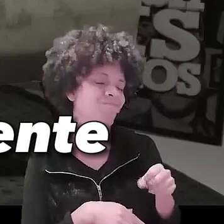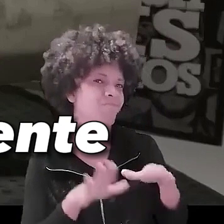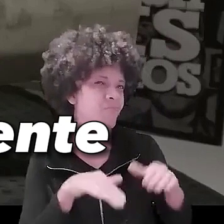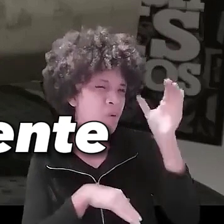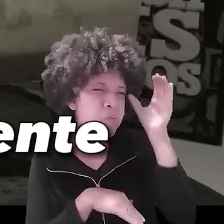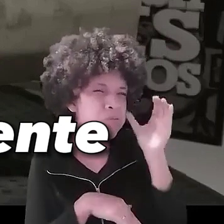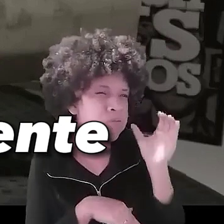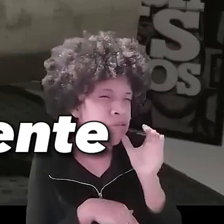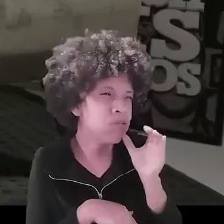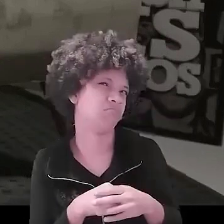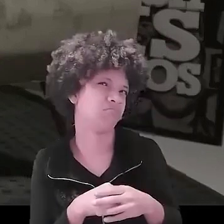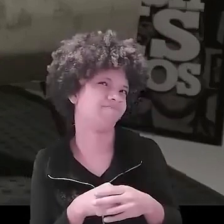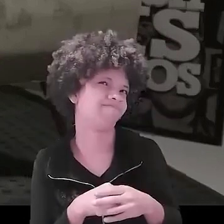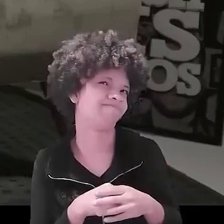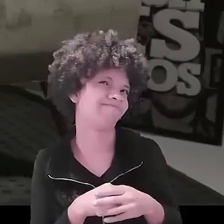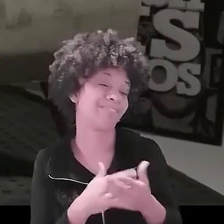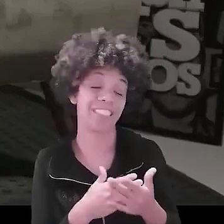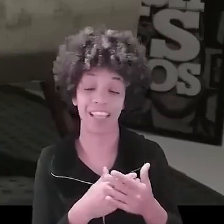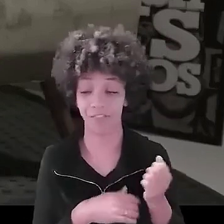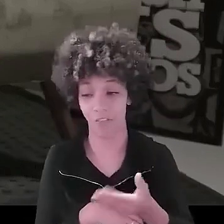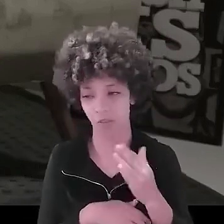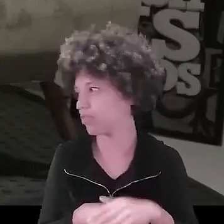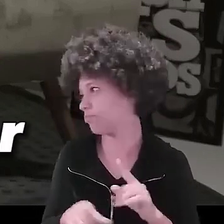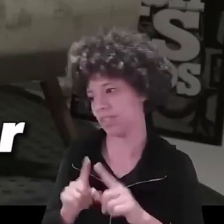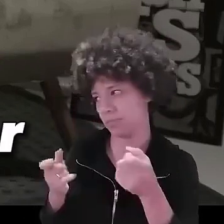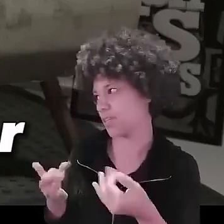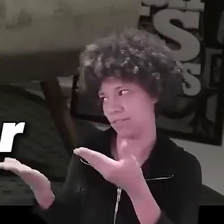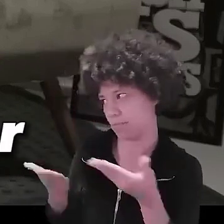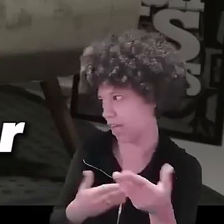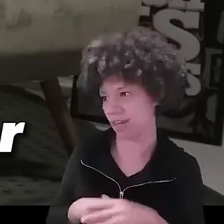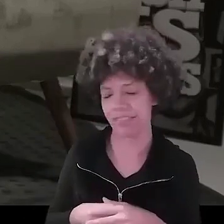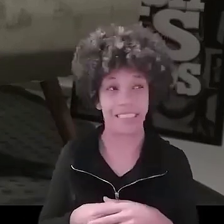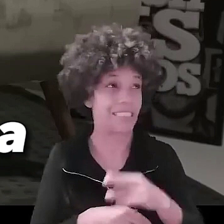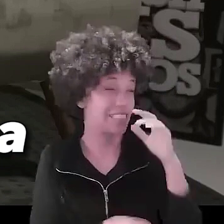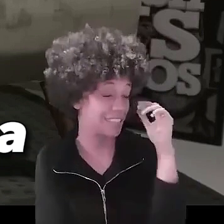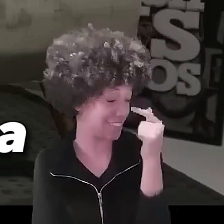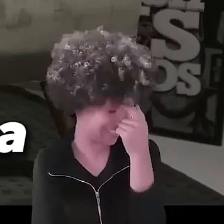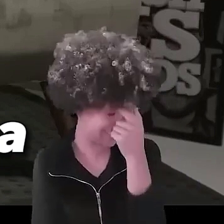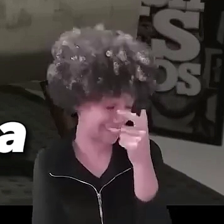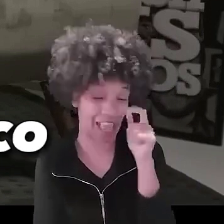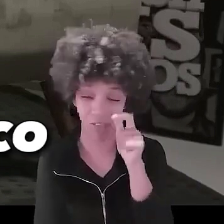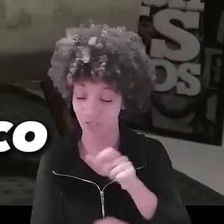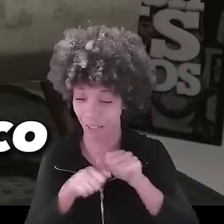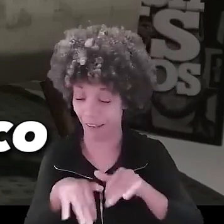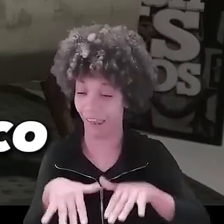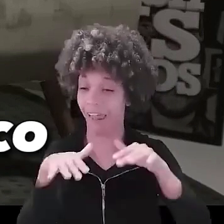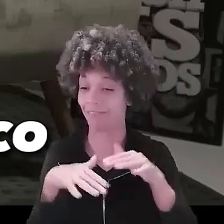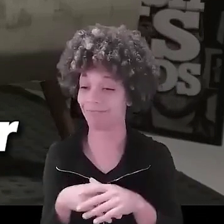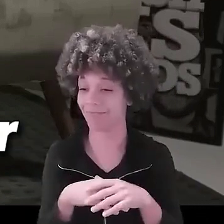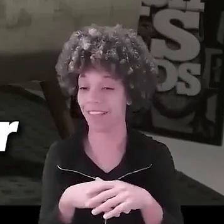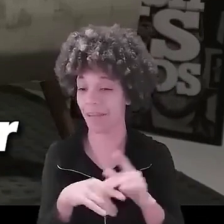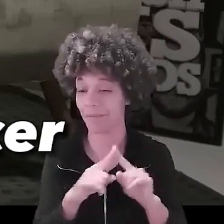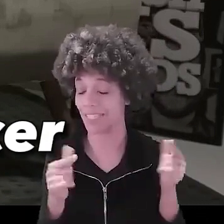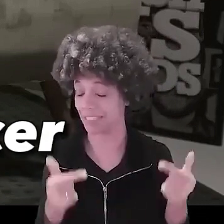Eu digo às vezes que adolescente... Ai, cara, falta falar isso aqui. Agora você vai ter que falar, porque você já falou. Você tem uma puta de uma audiência, cara. Os caras vão me encher meu saco. Não,